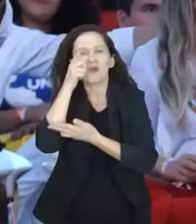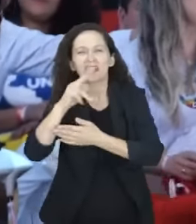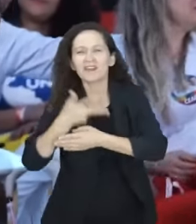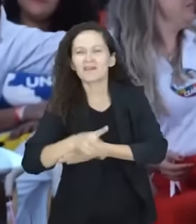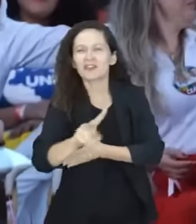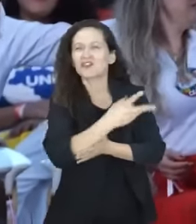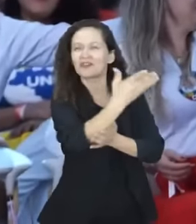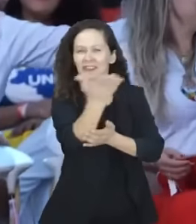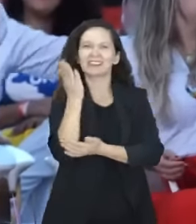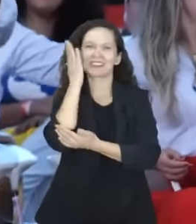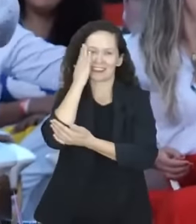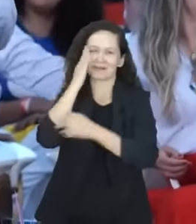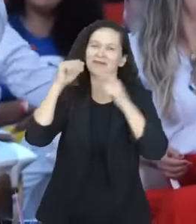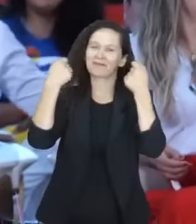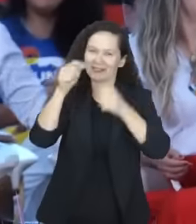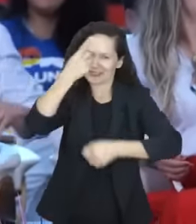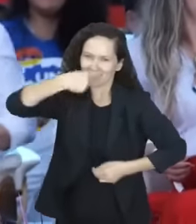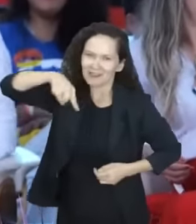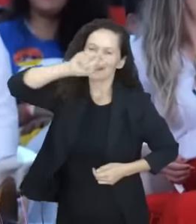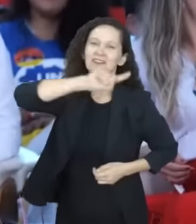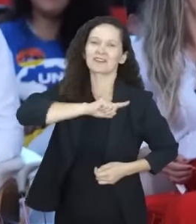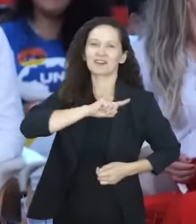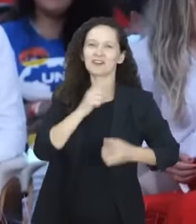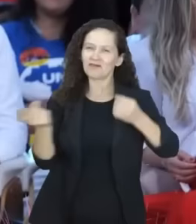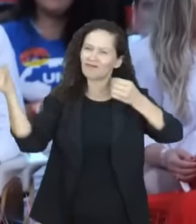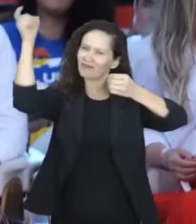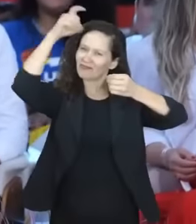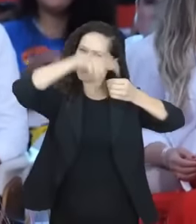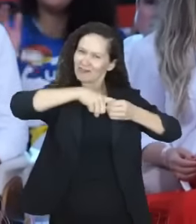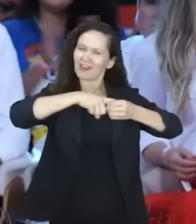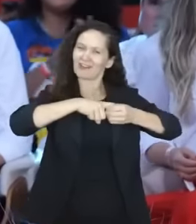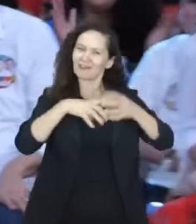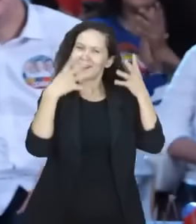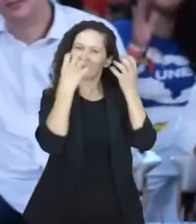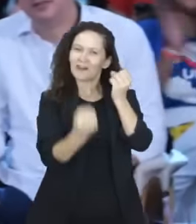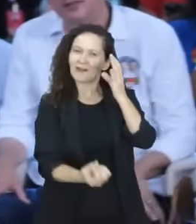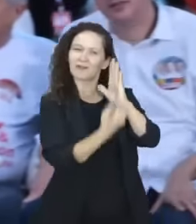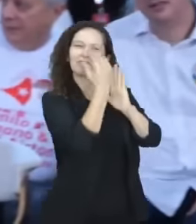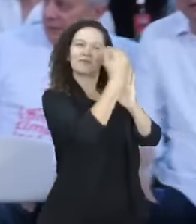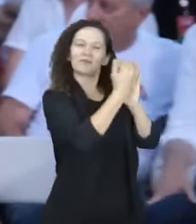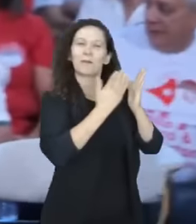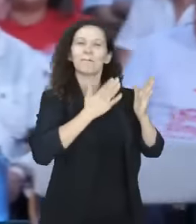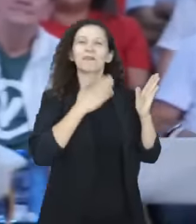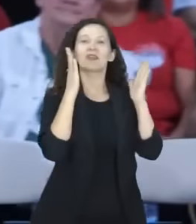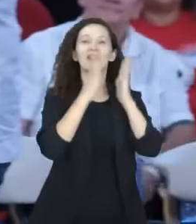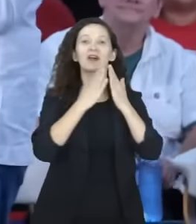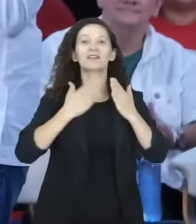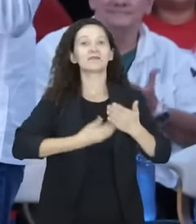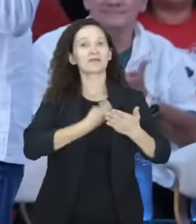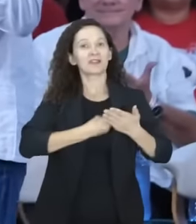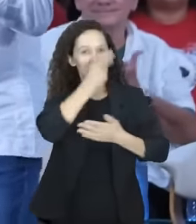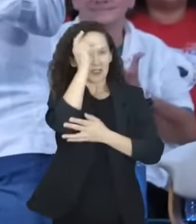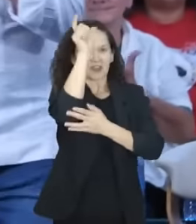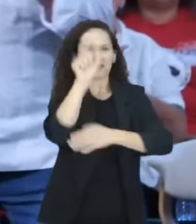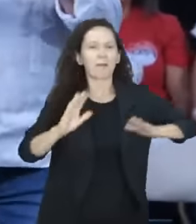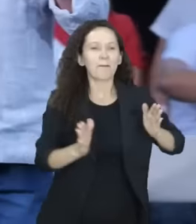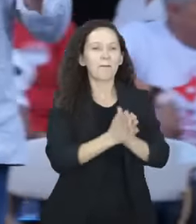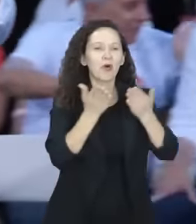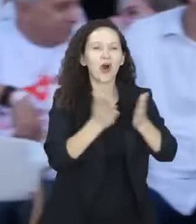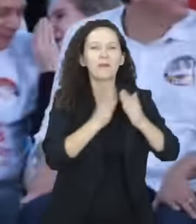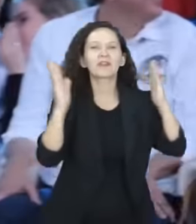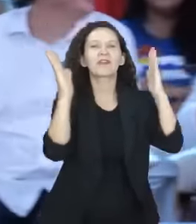nós vamos voltar a fazer o Minha Casa Minha Vida para que as pessoas pobres tenham casa nesse país. E